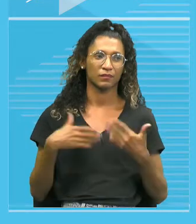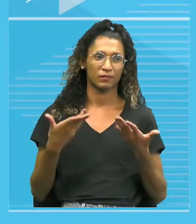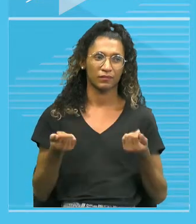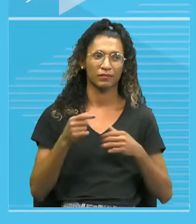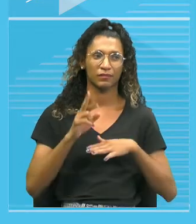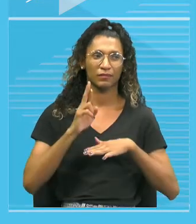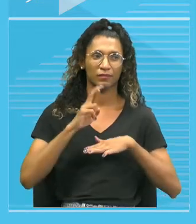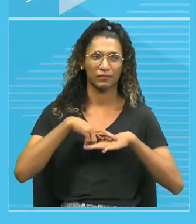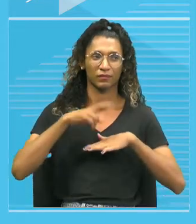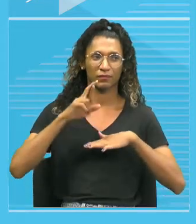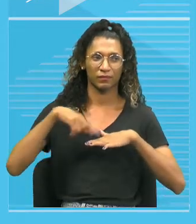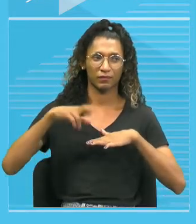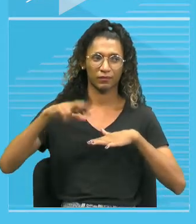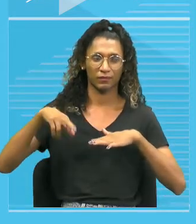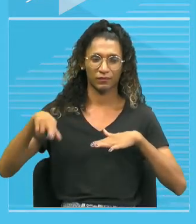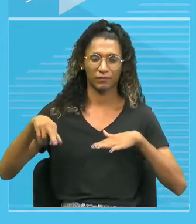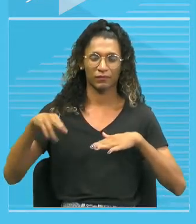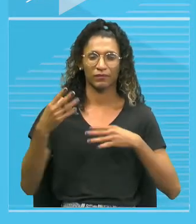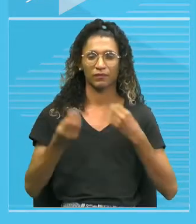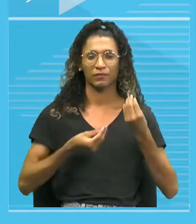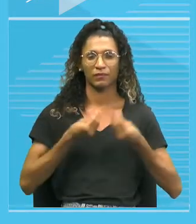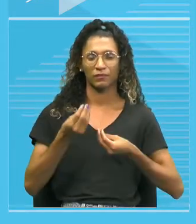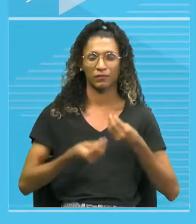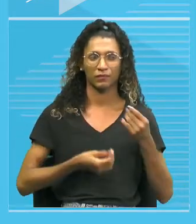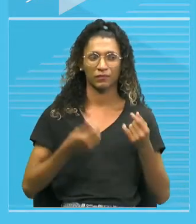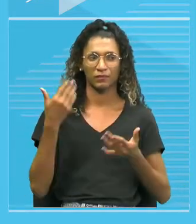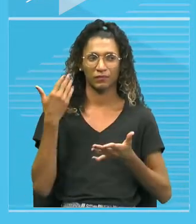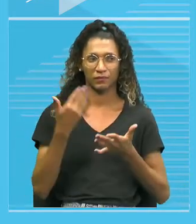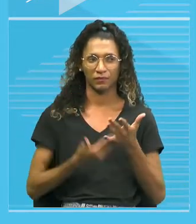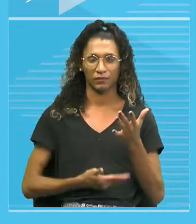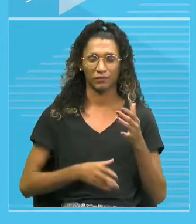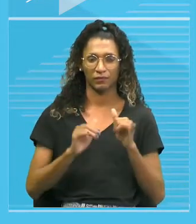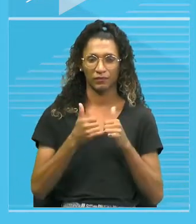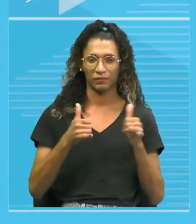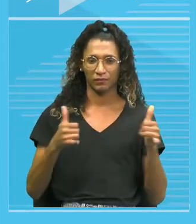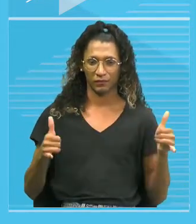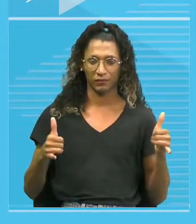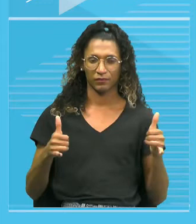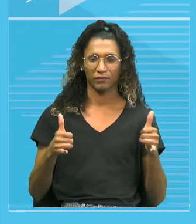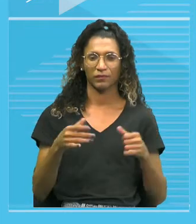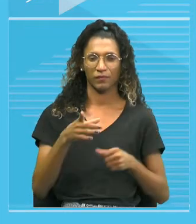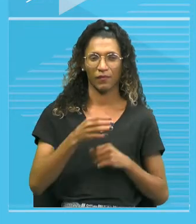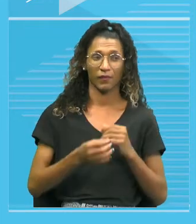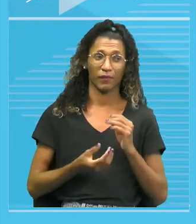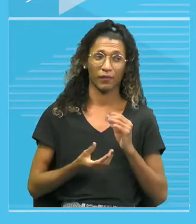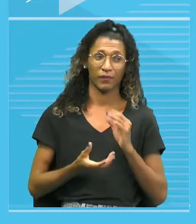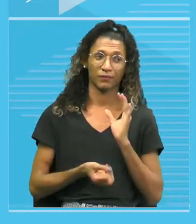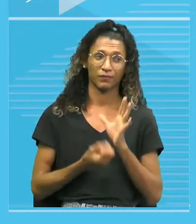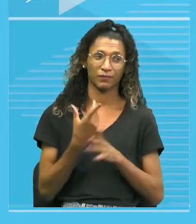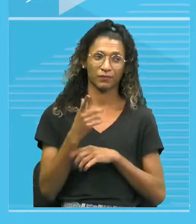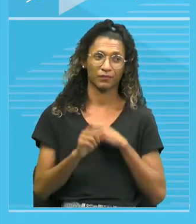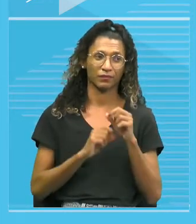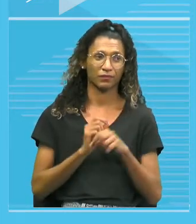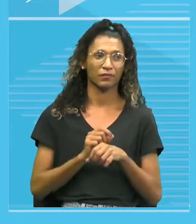radiação, ela perde energia para o meio, provocando ionização dos átomos.